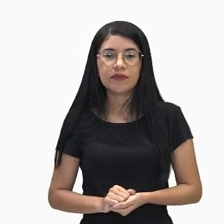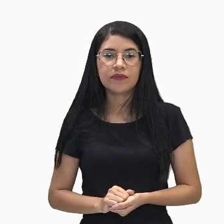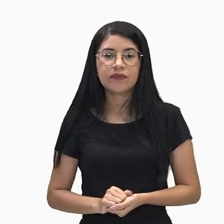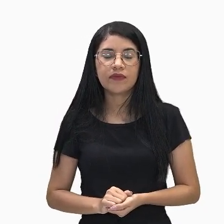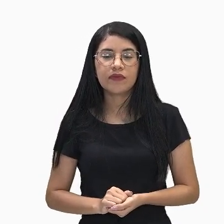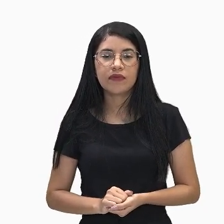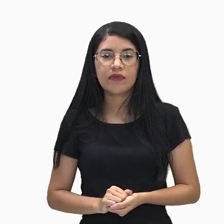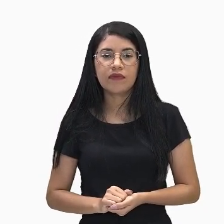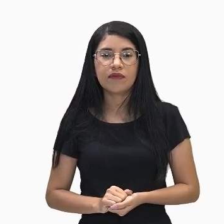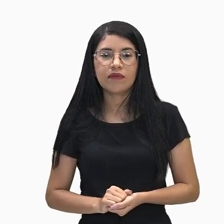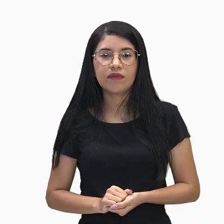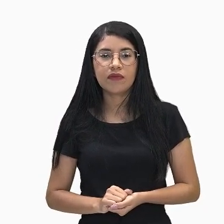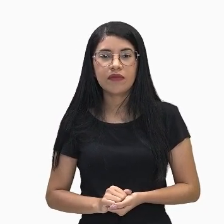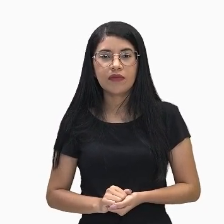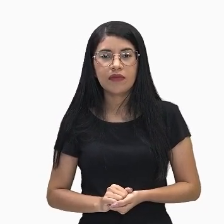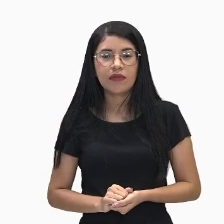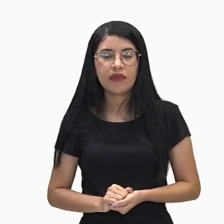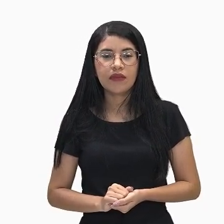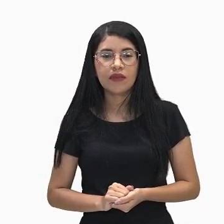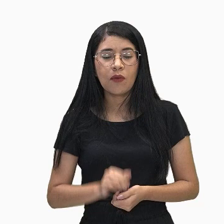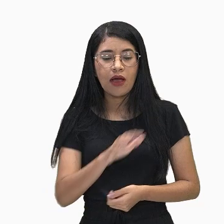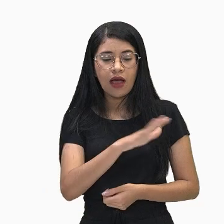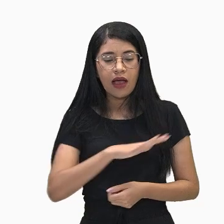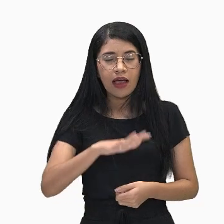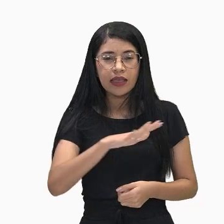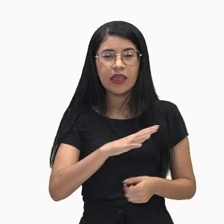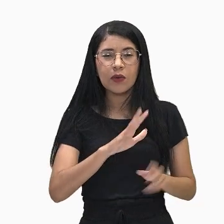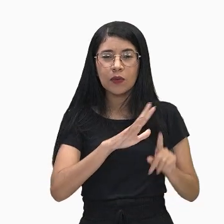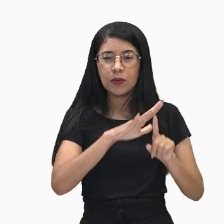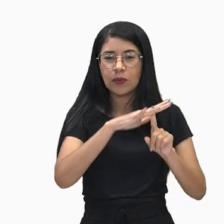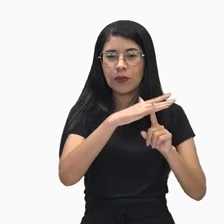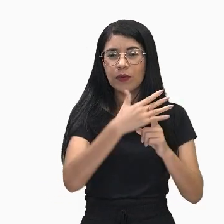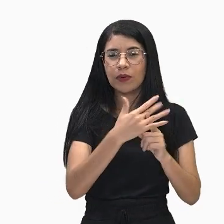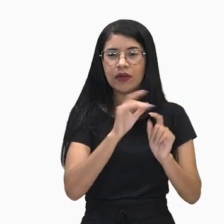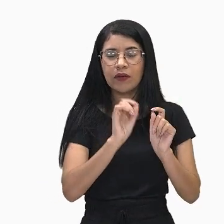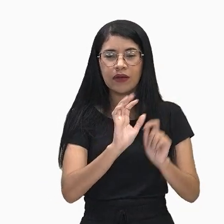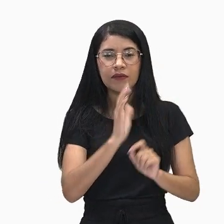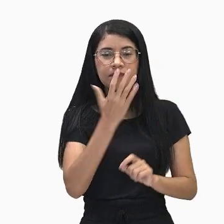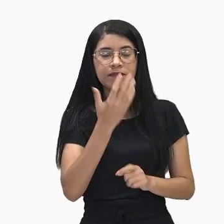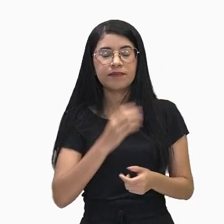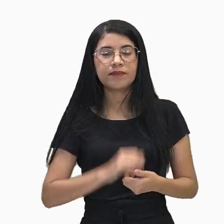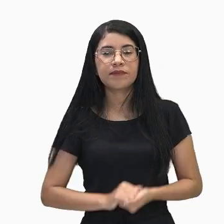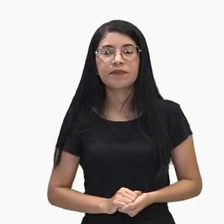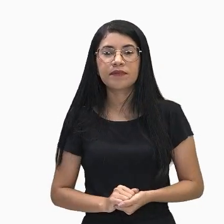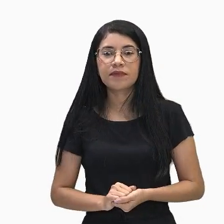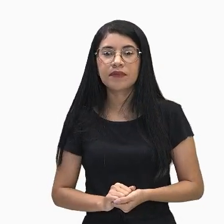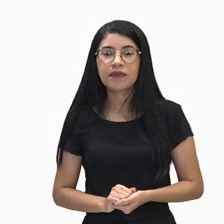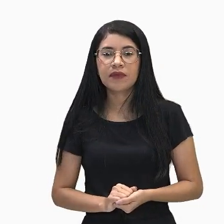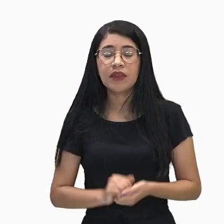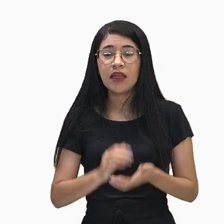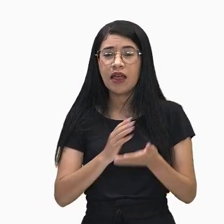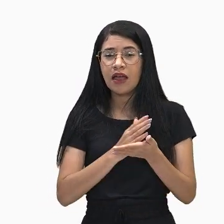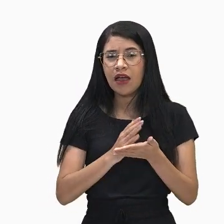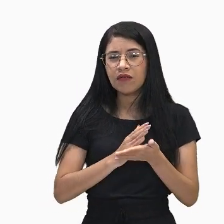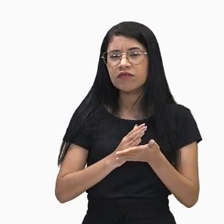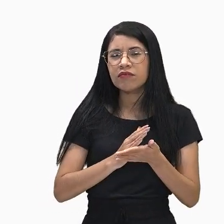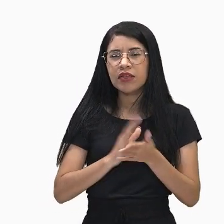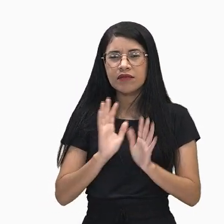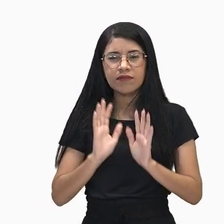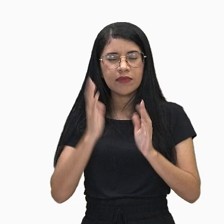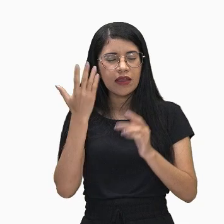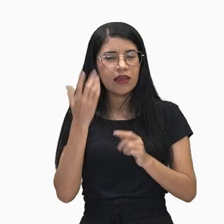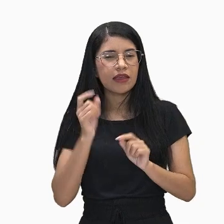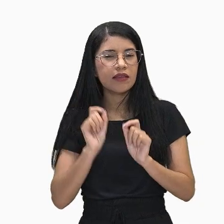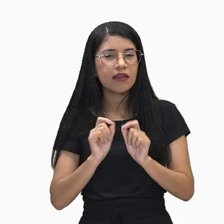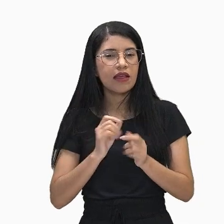do bloco socialista capitaneado pela União Soviética. Vamos lá, gente. Alguns acontecimentos a partir da